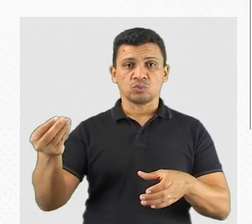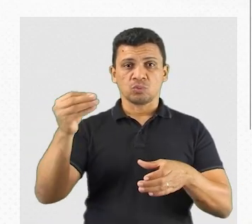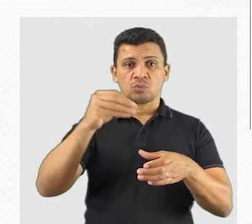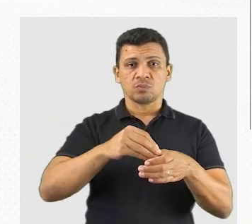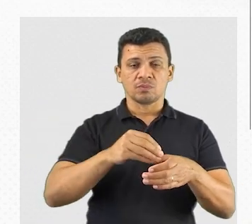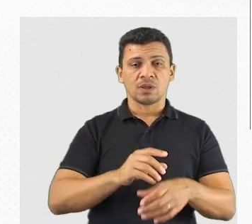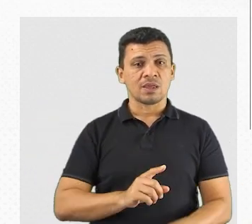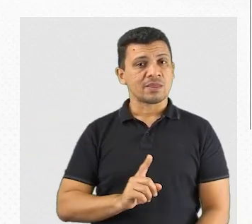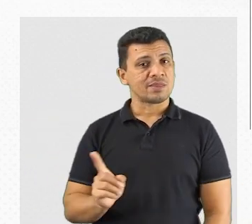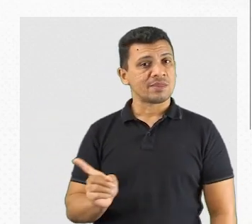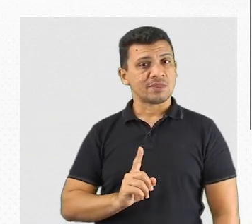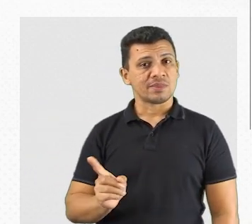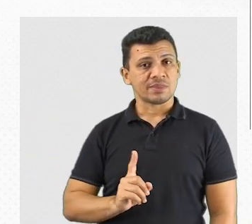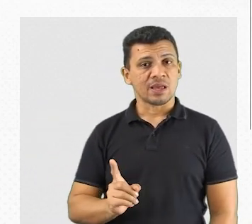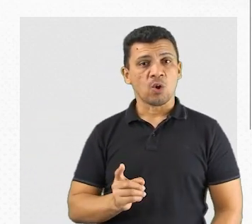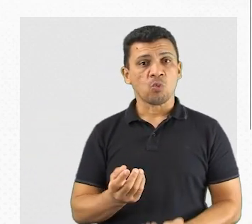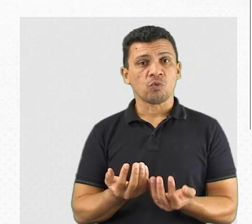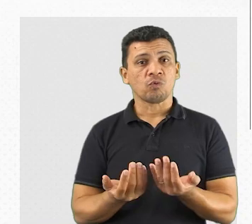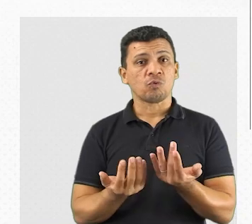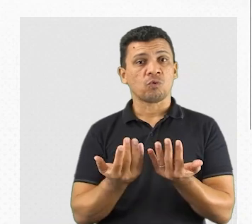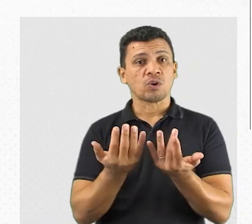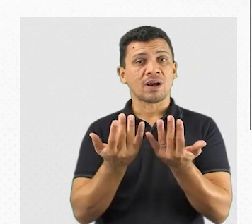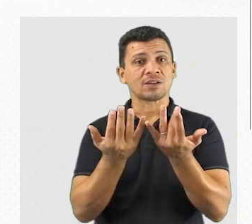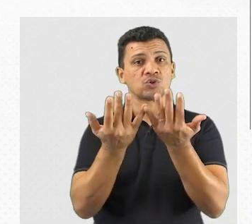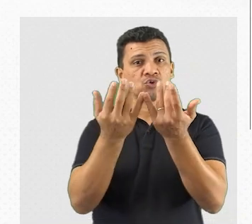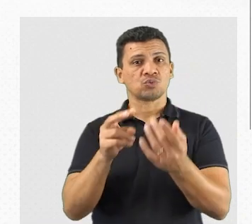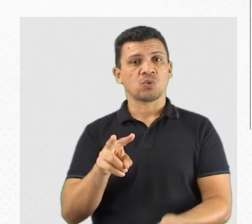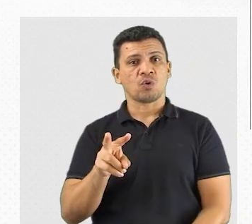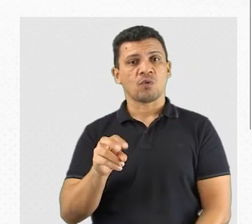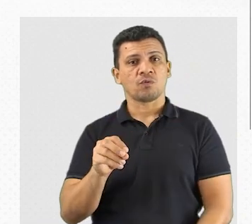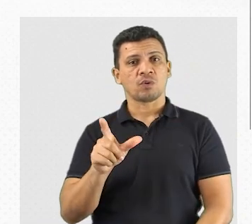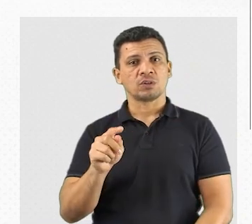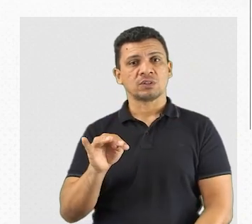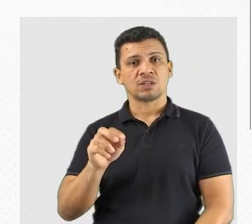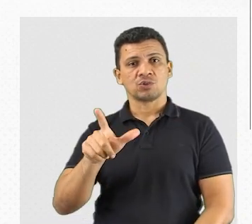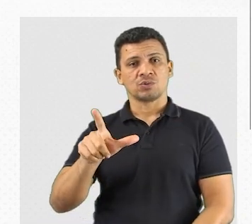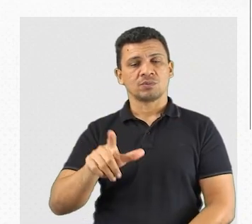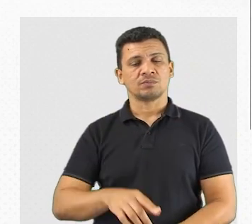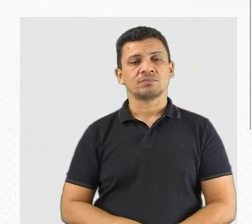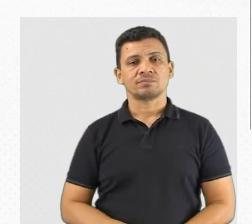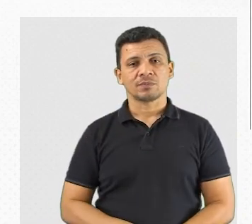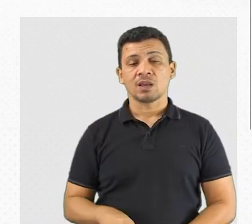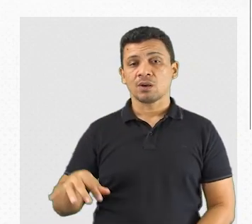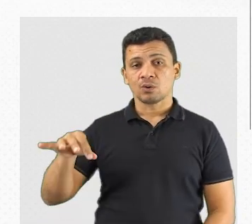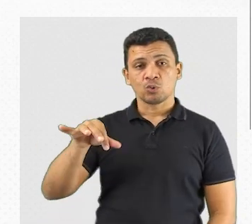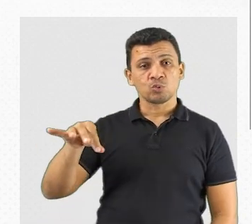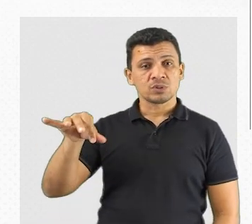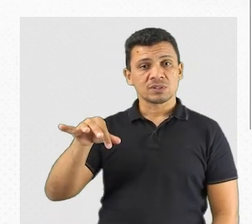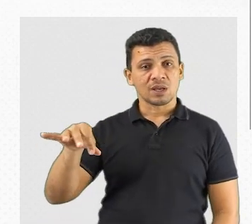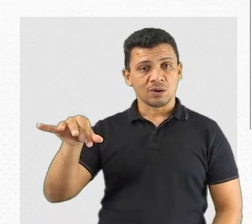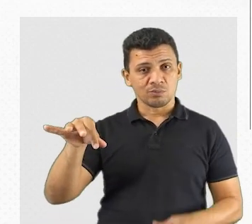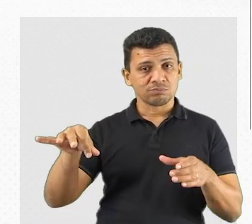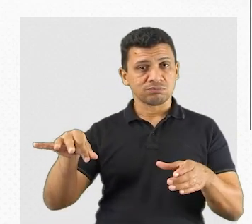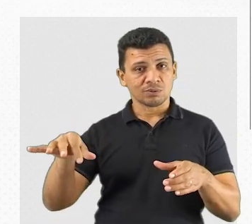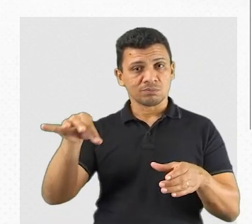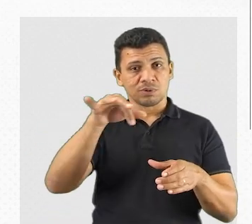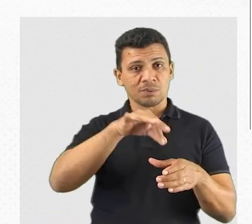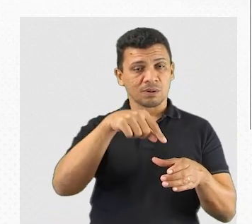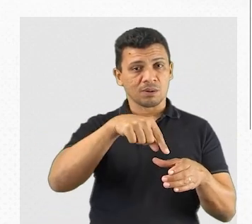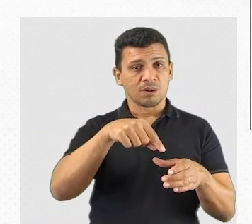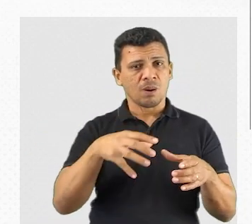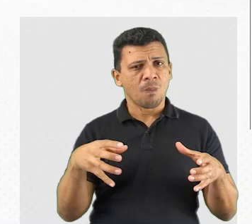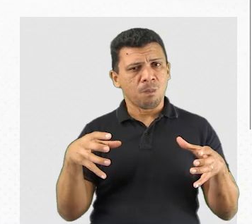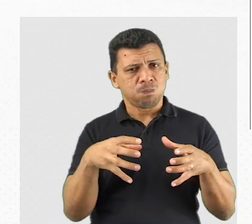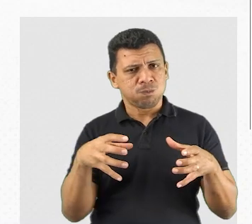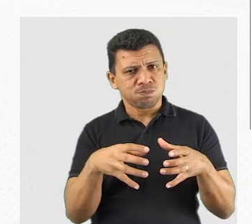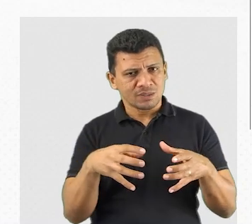soluto não volátil. Então, o sal, que é soluto não volátil, diminuiu a pressão